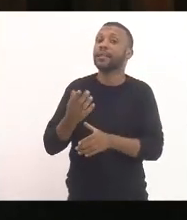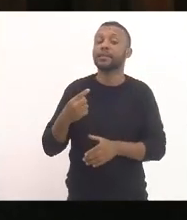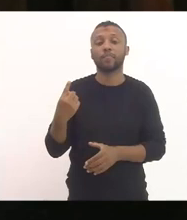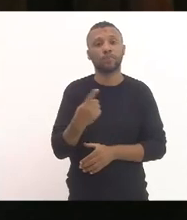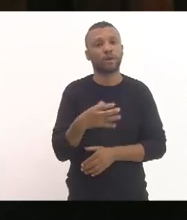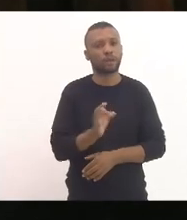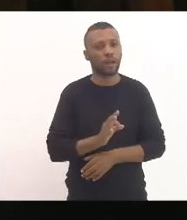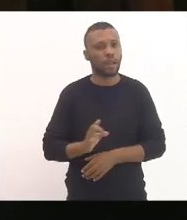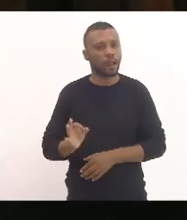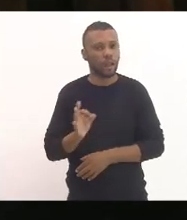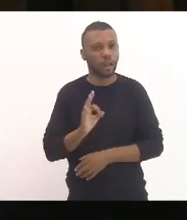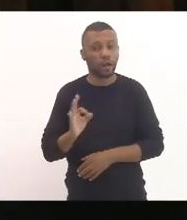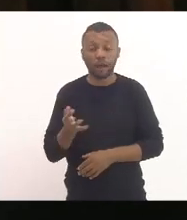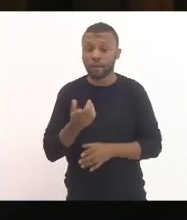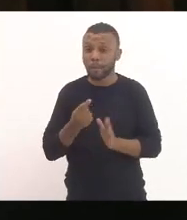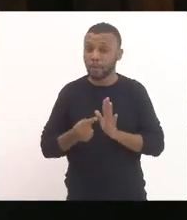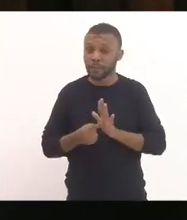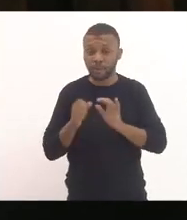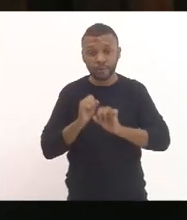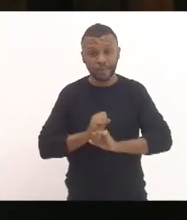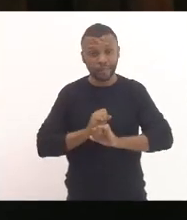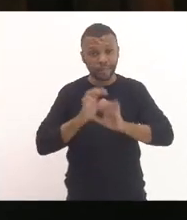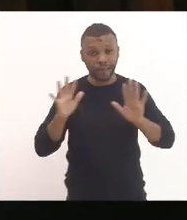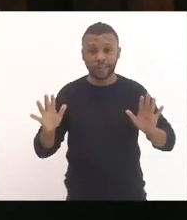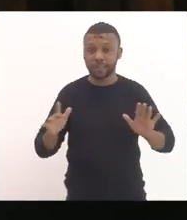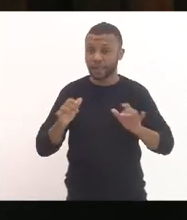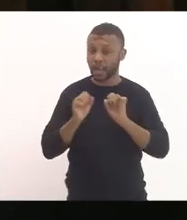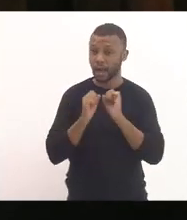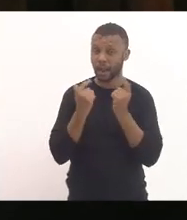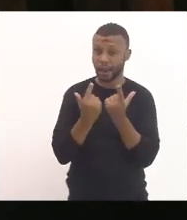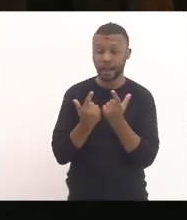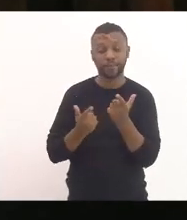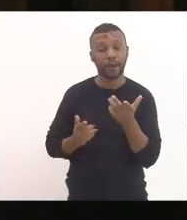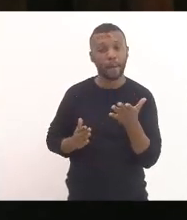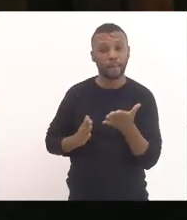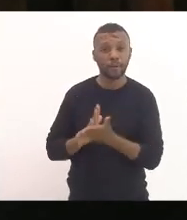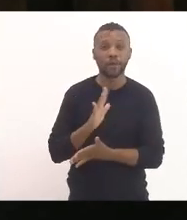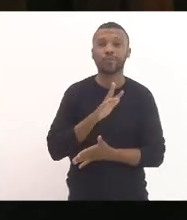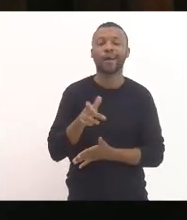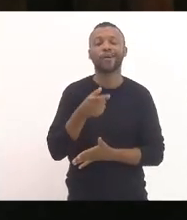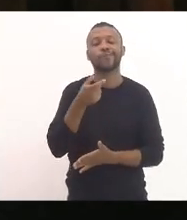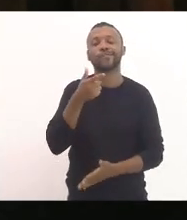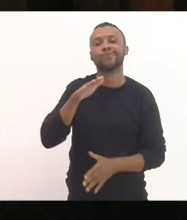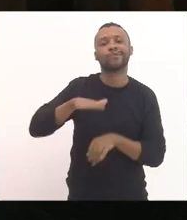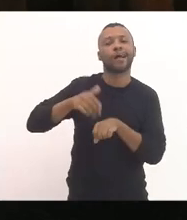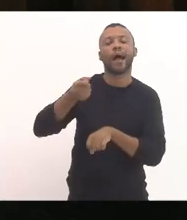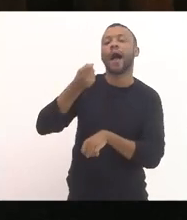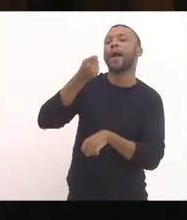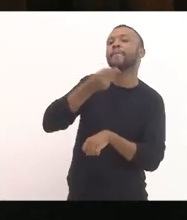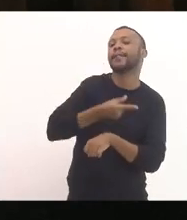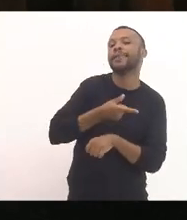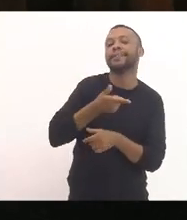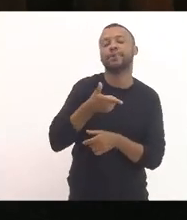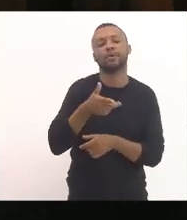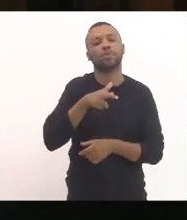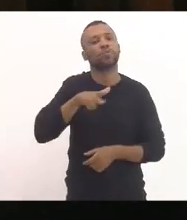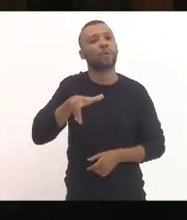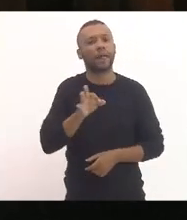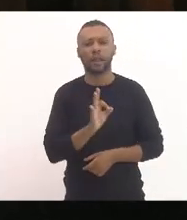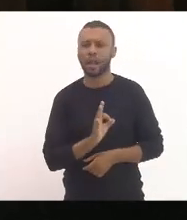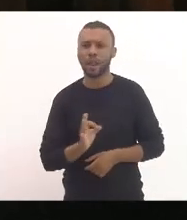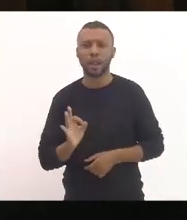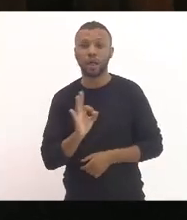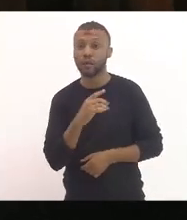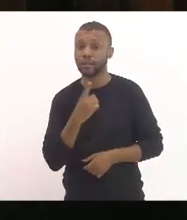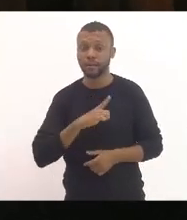deixar bem claro que esta casa aprovou não é um apelido como as vezes alguns dias começar e apelido Não nascemos